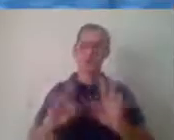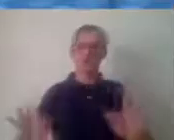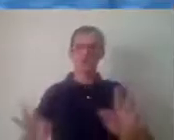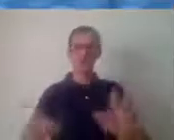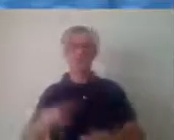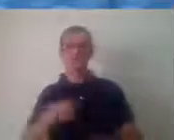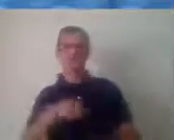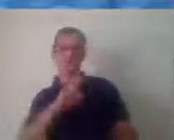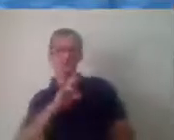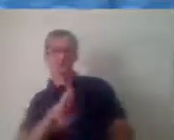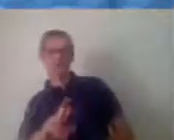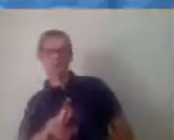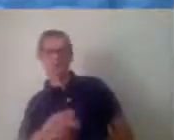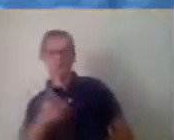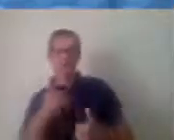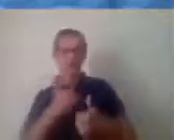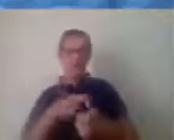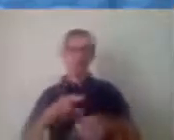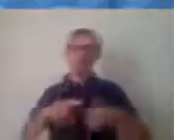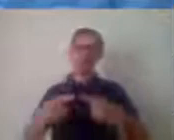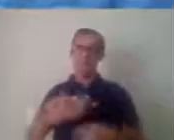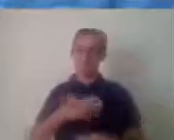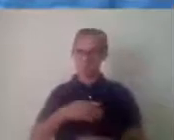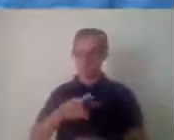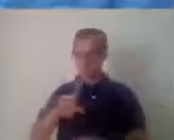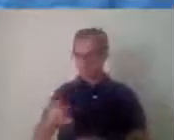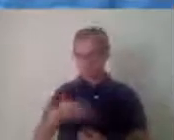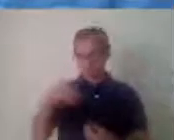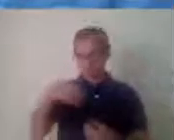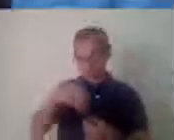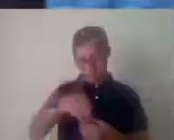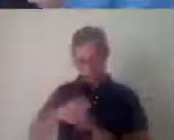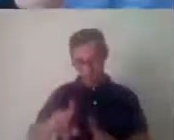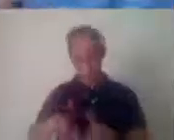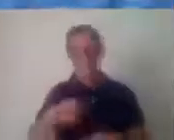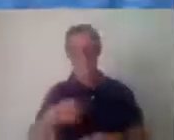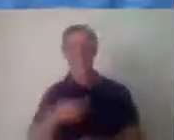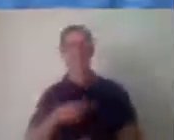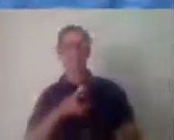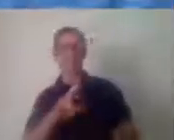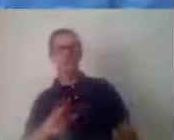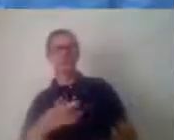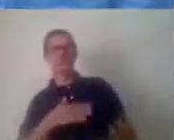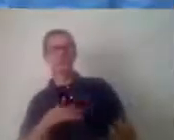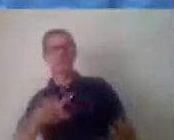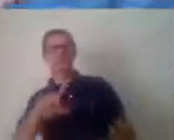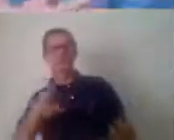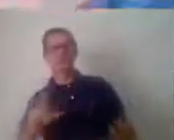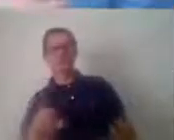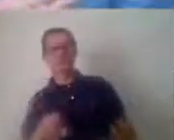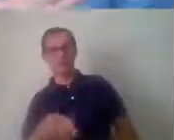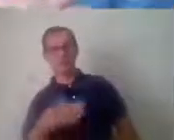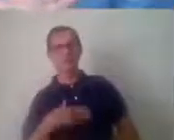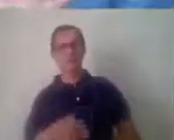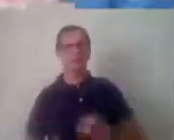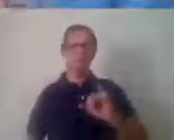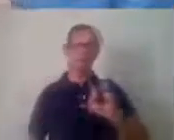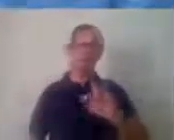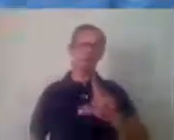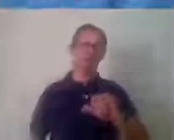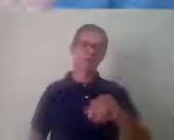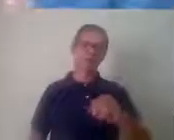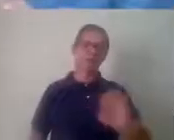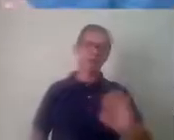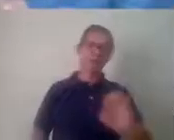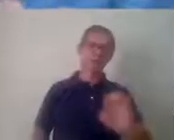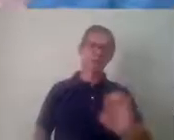eu resolvo ele primeiro. Ele é a minha integral de dentro. E depois eu resolvo a minha integral, onde meu limite de variação, meus